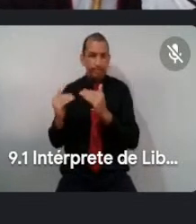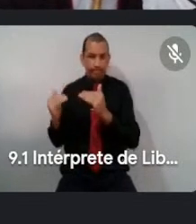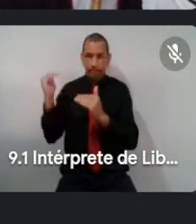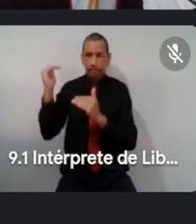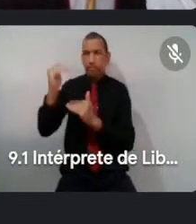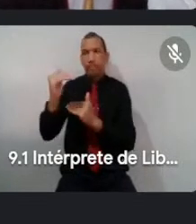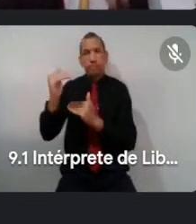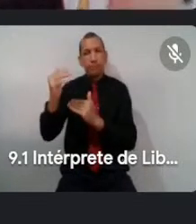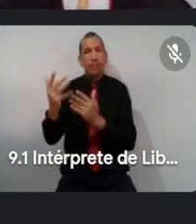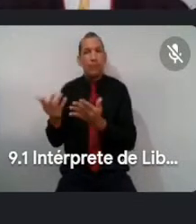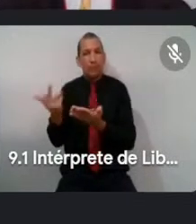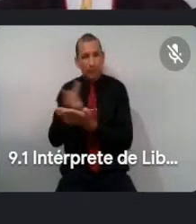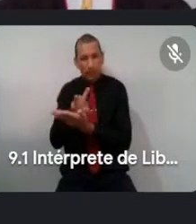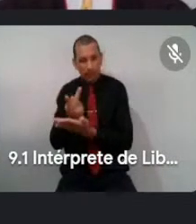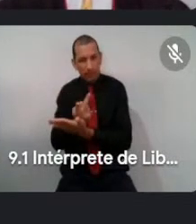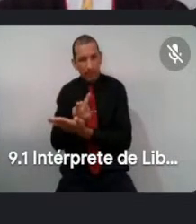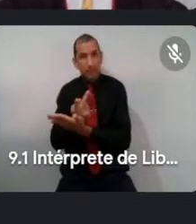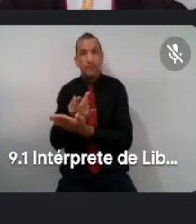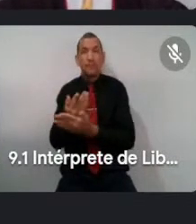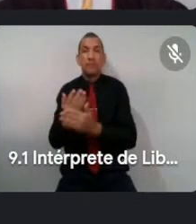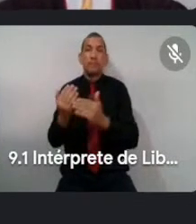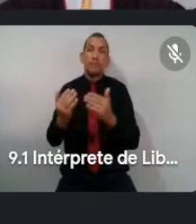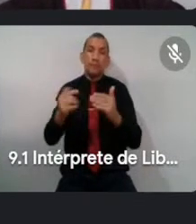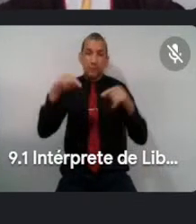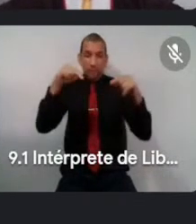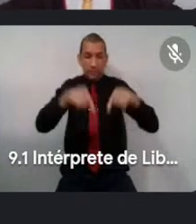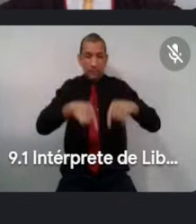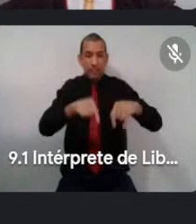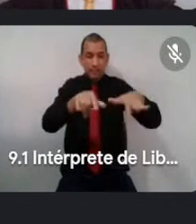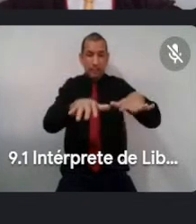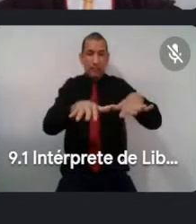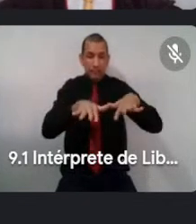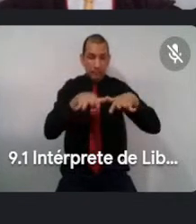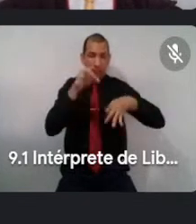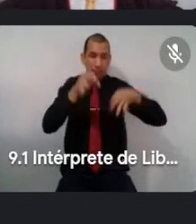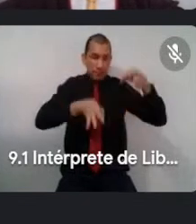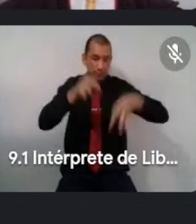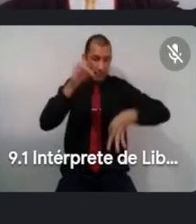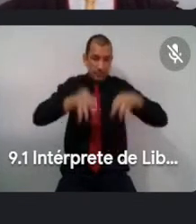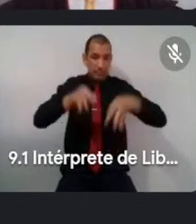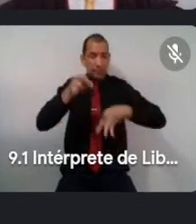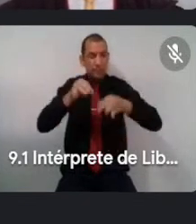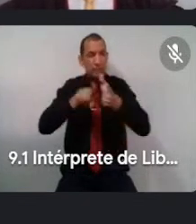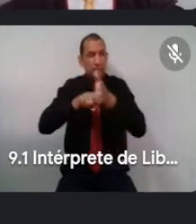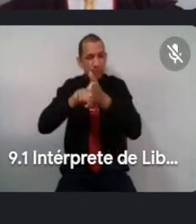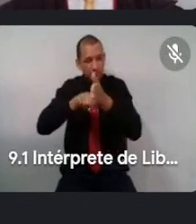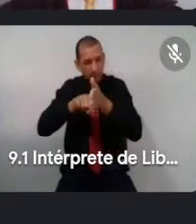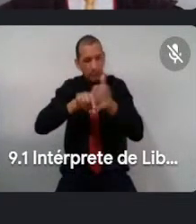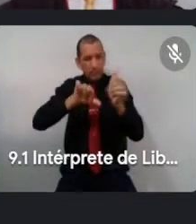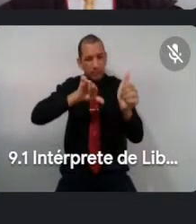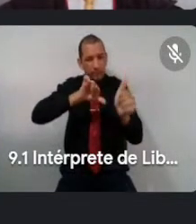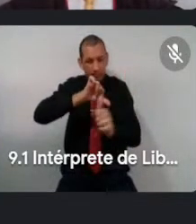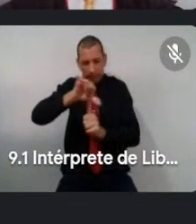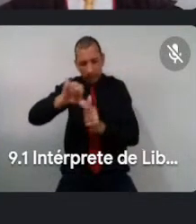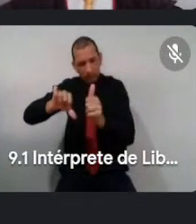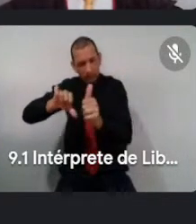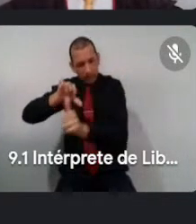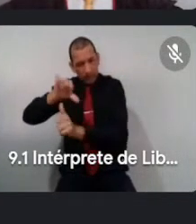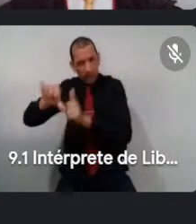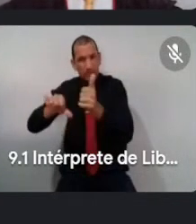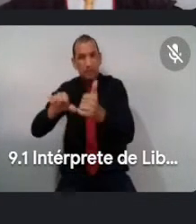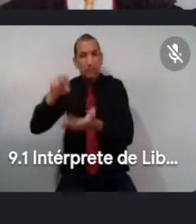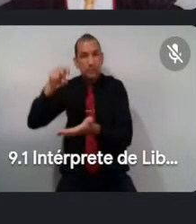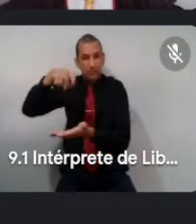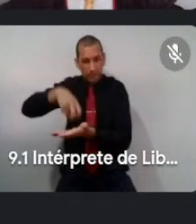Maria de Jesus então é request tribunal que e corri e essa divergência que teve na